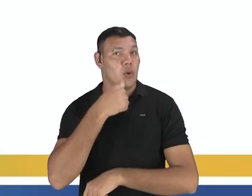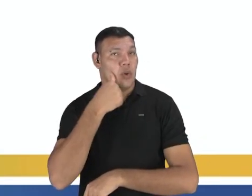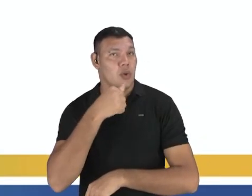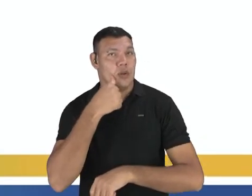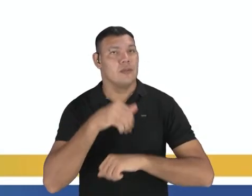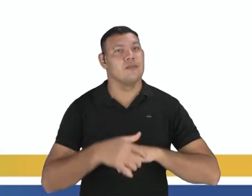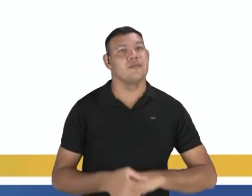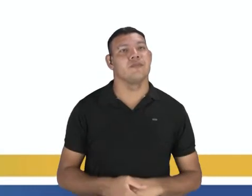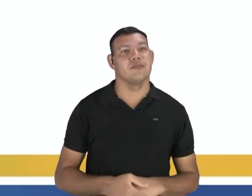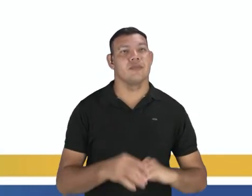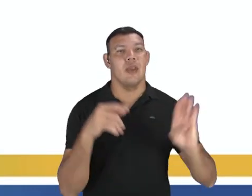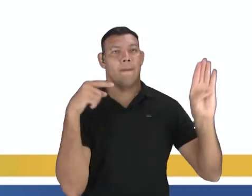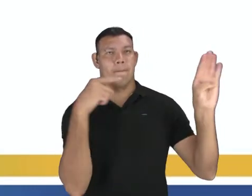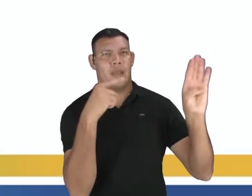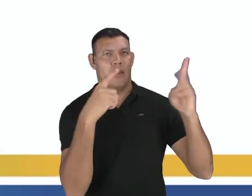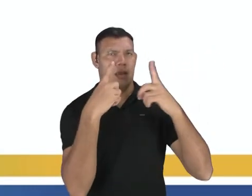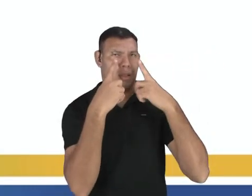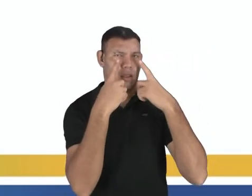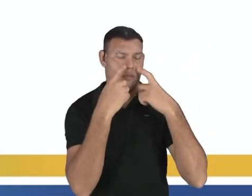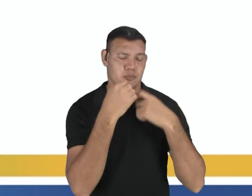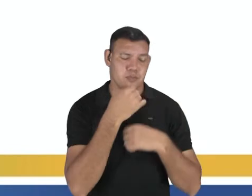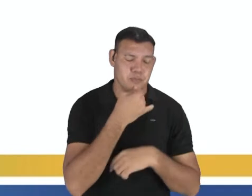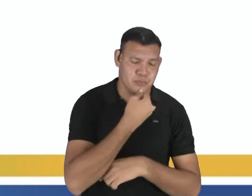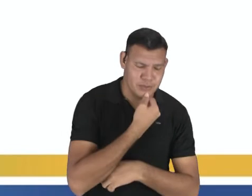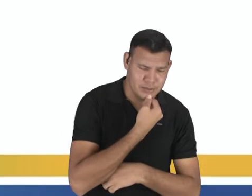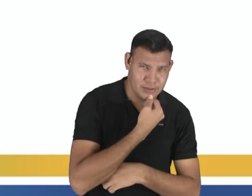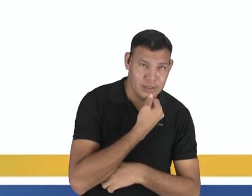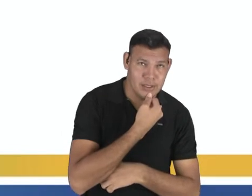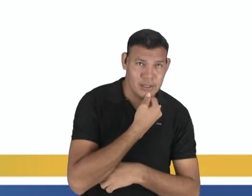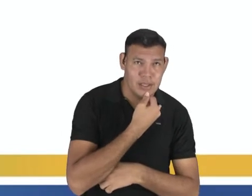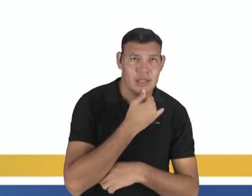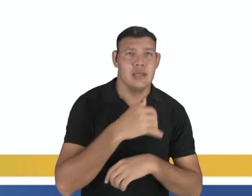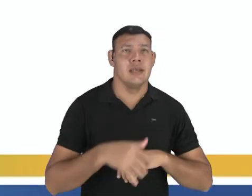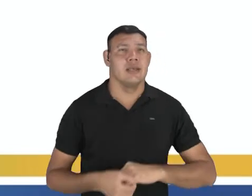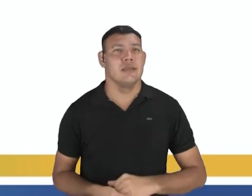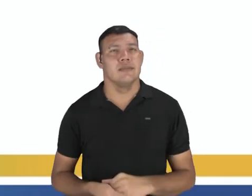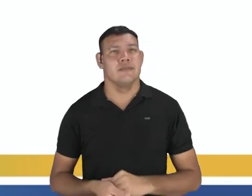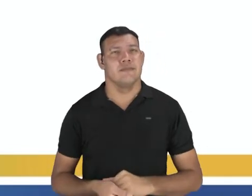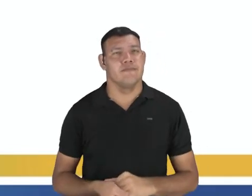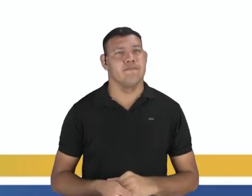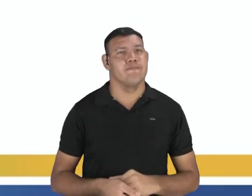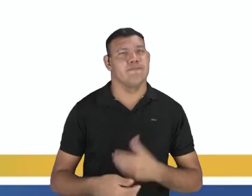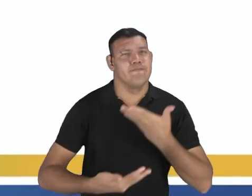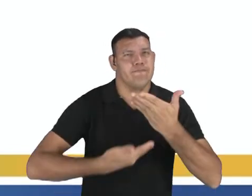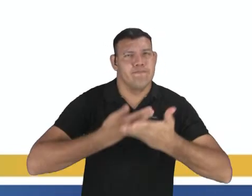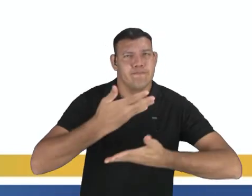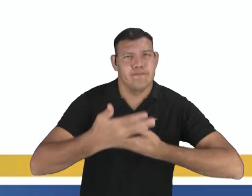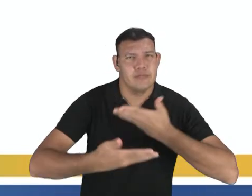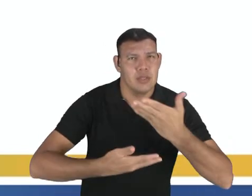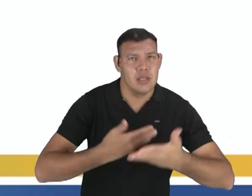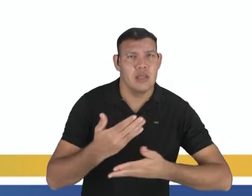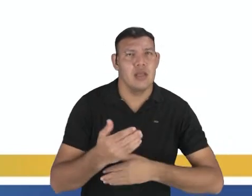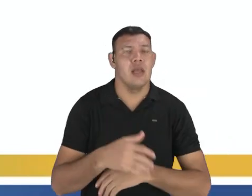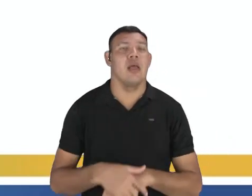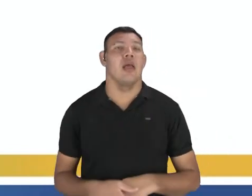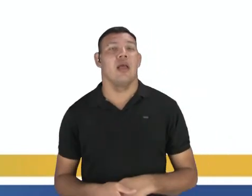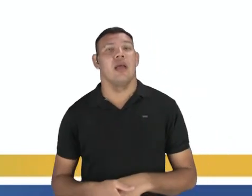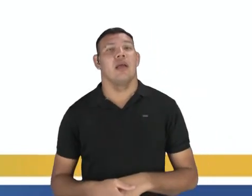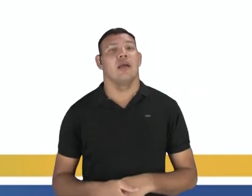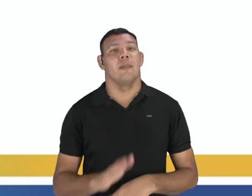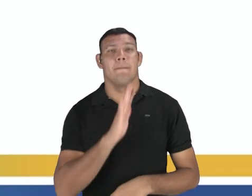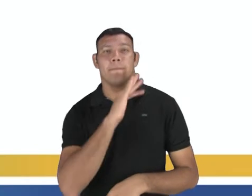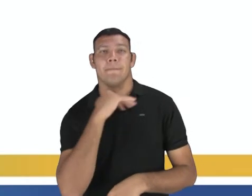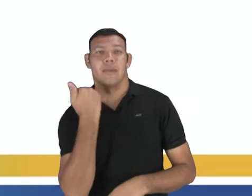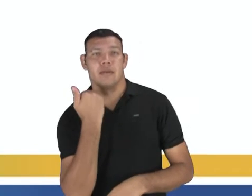tristeza compartilhada pela perda da mulher amada. C. Espanto diante da demonstração de afeto de Garcia.